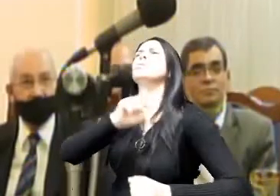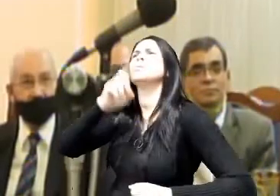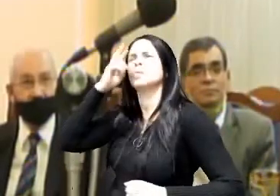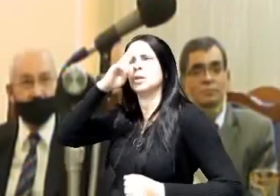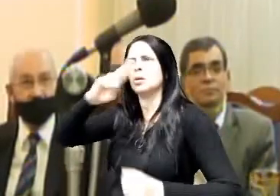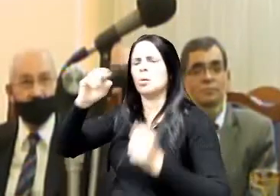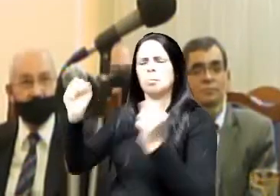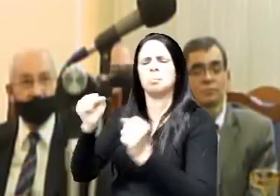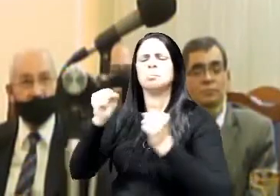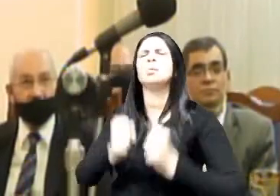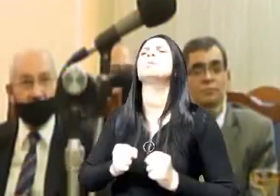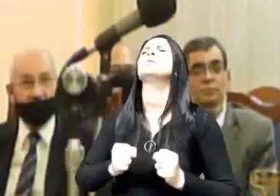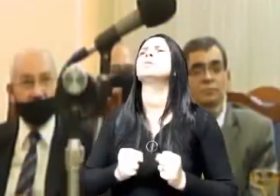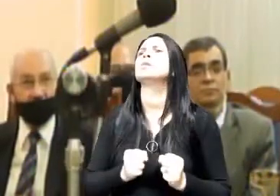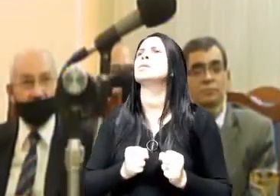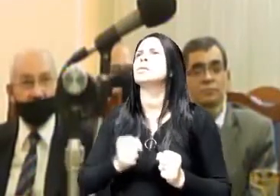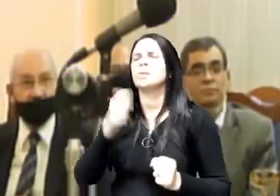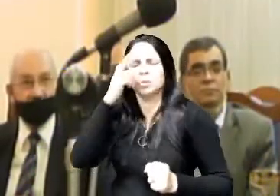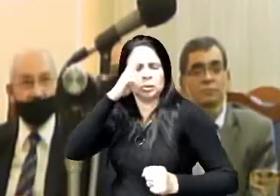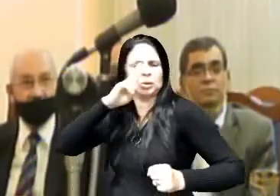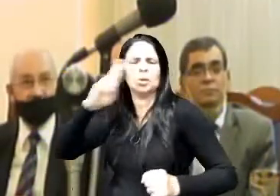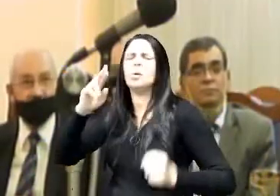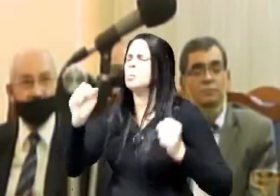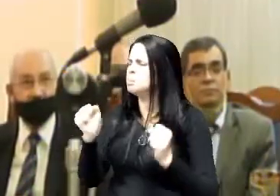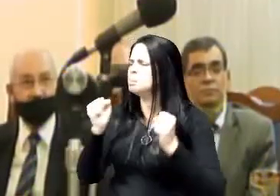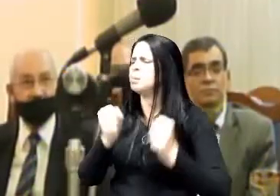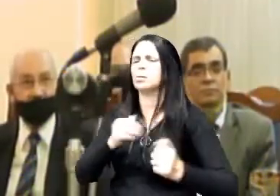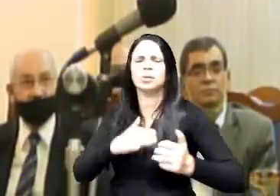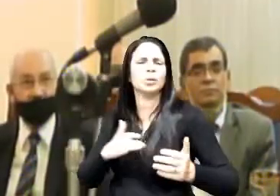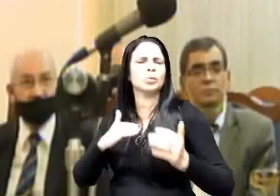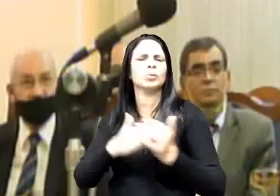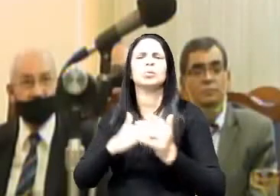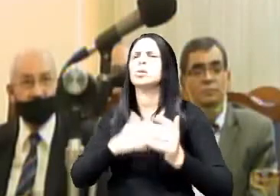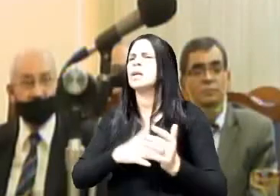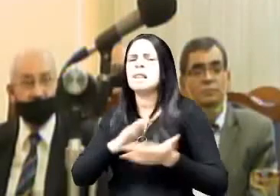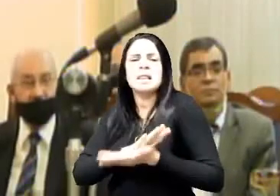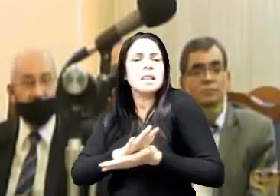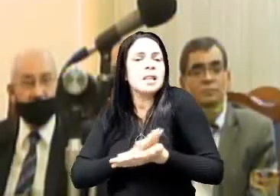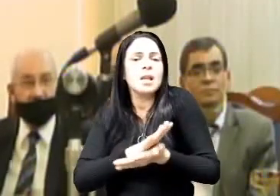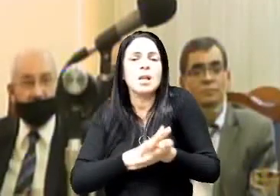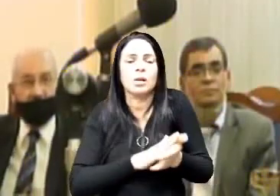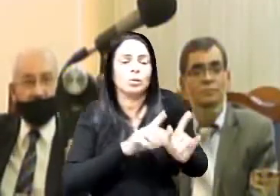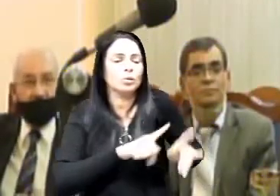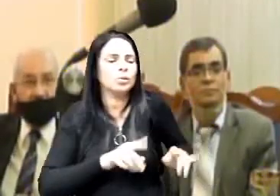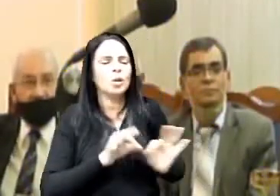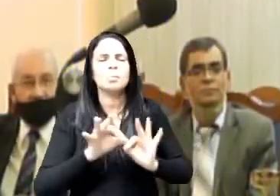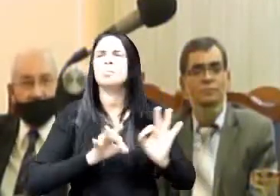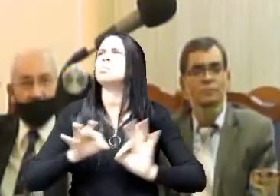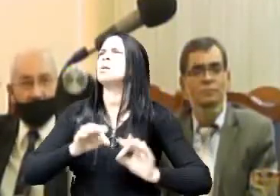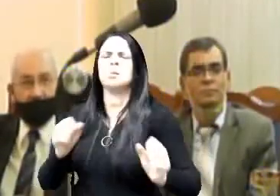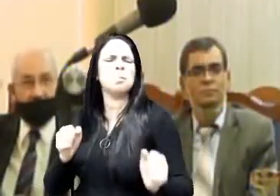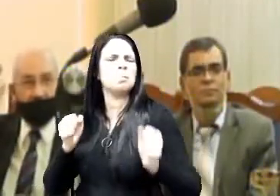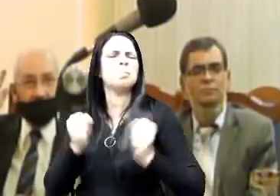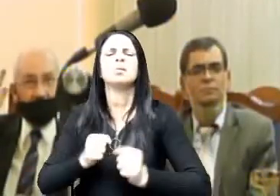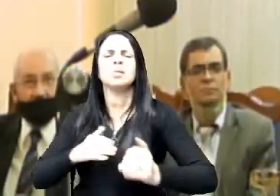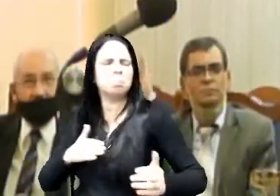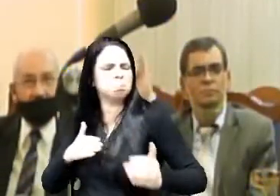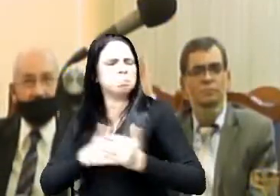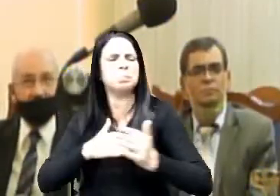podes. Tu podes tudo e nenhum dos teus planos podem ser